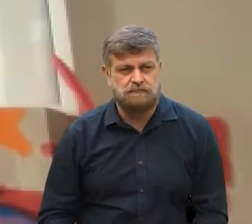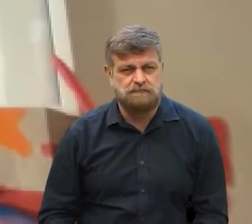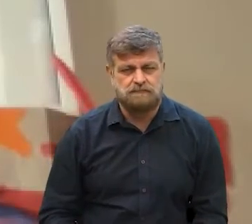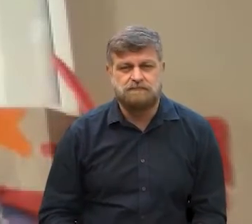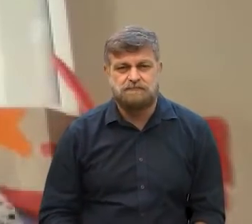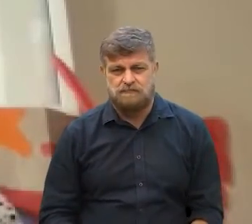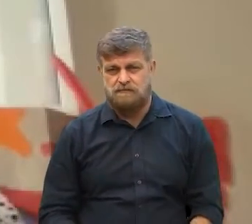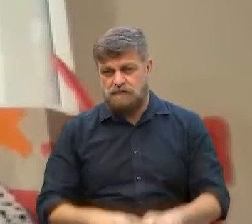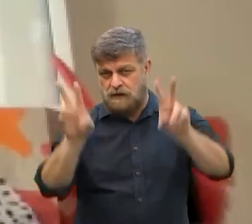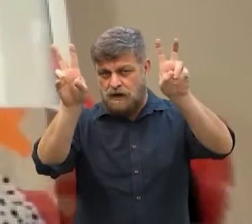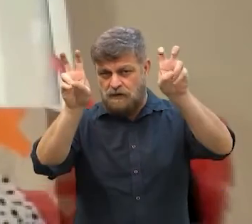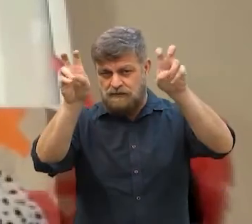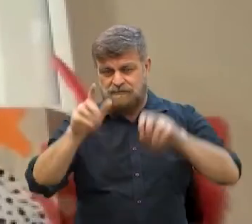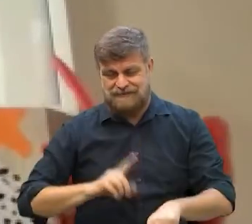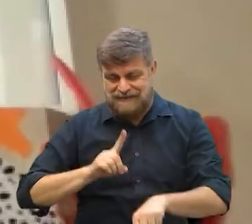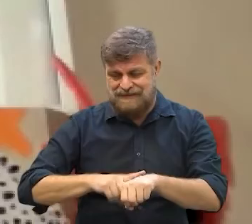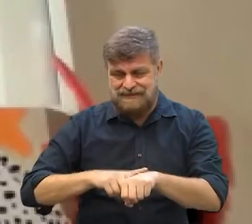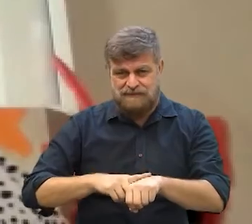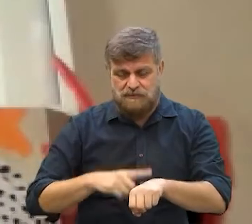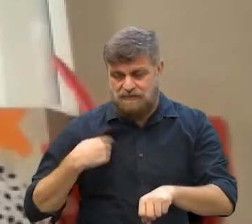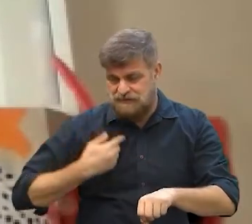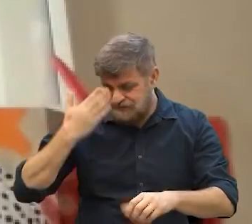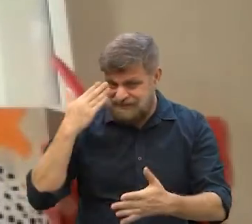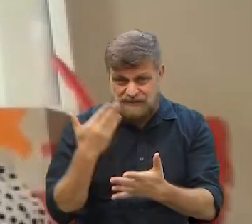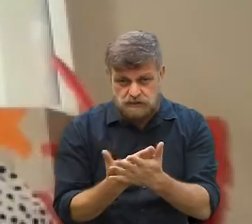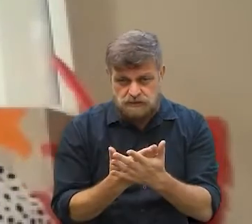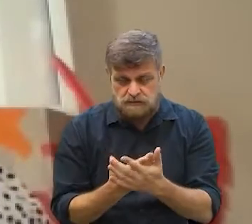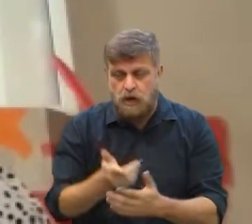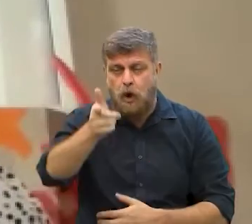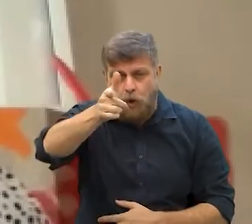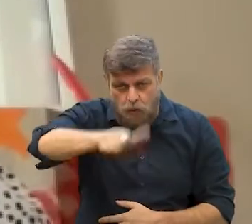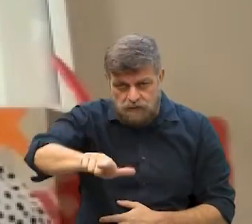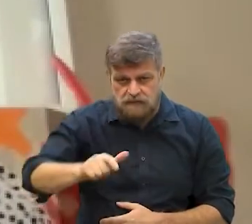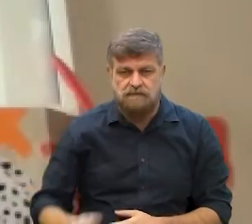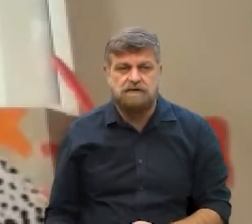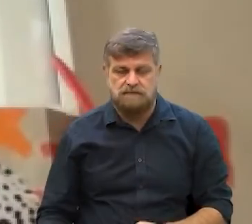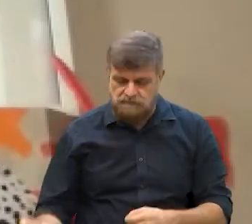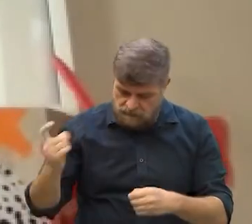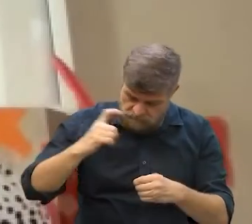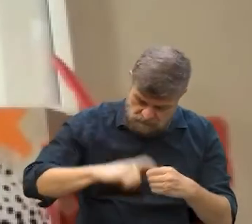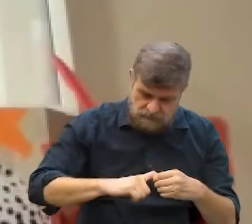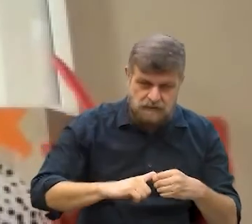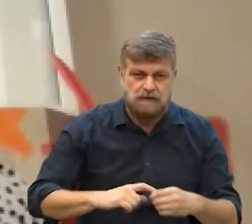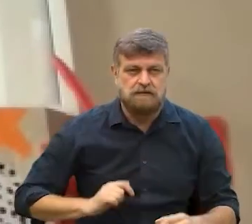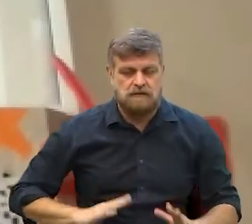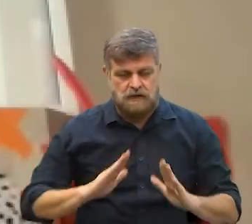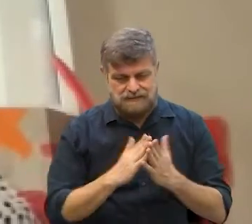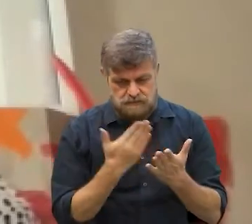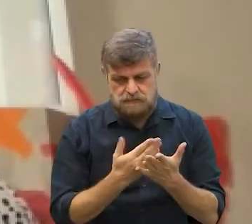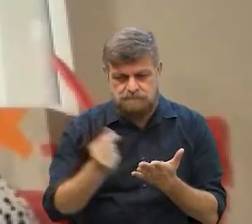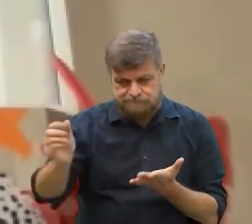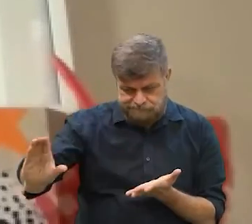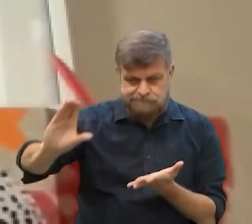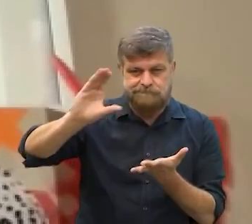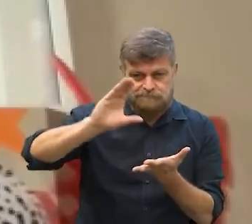é uma questão de pouco tempo, porque a gente acredita que novamente voltarão essas